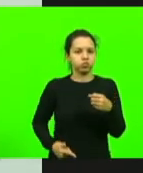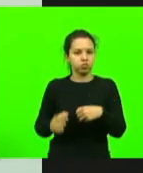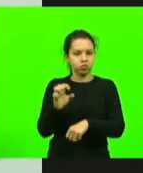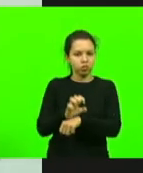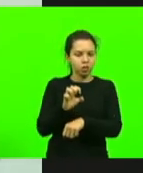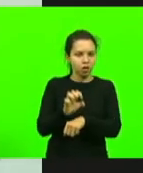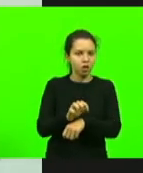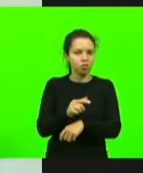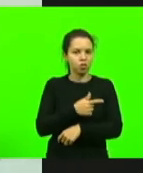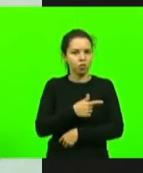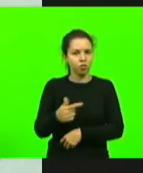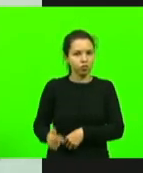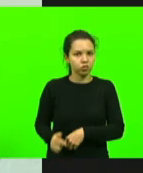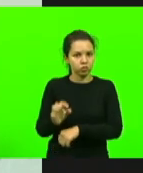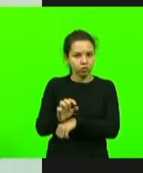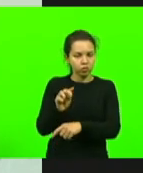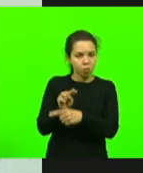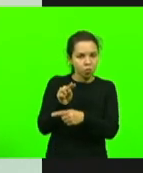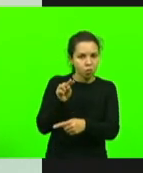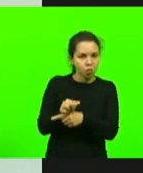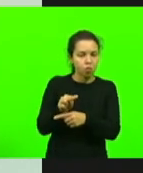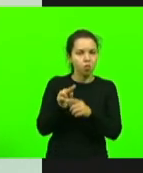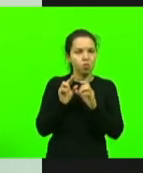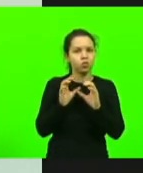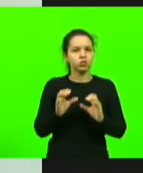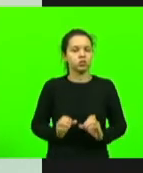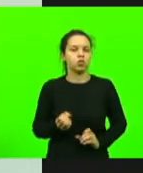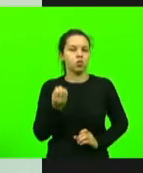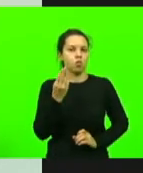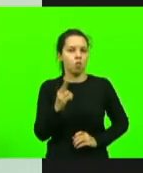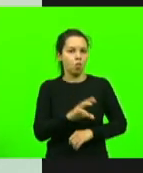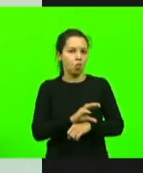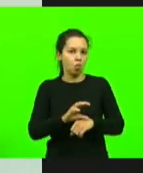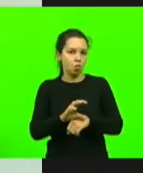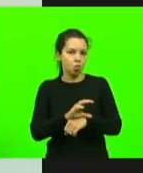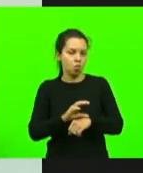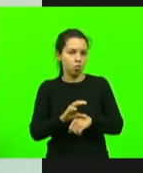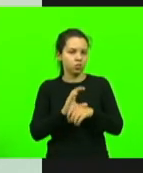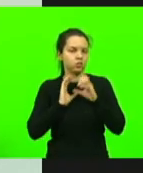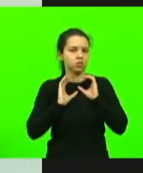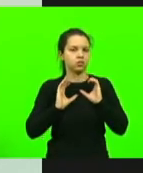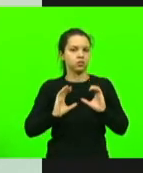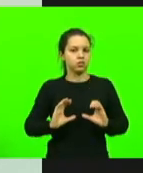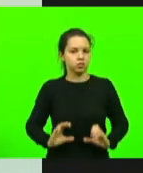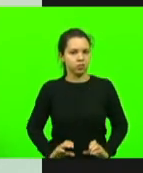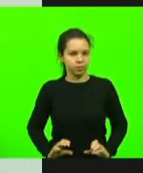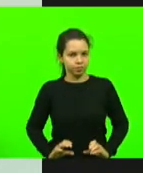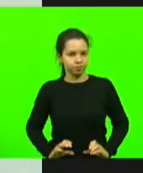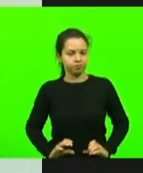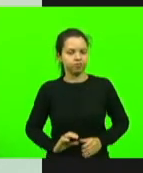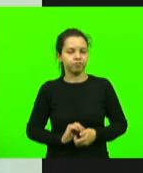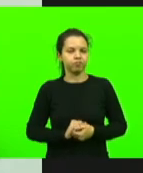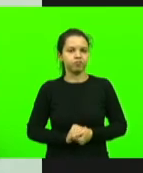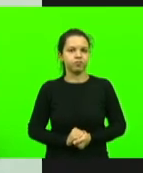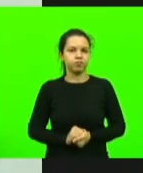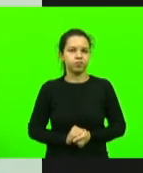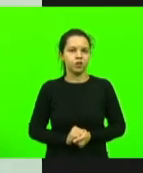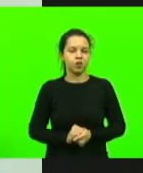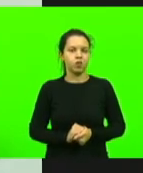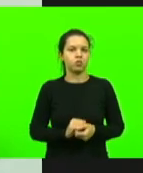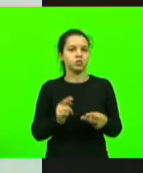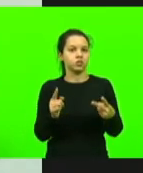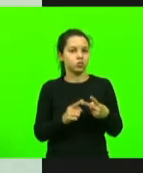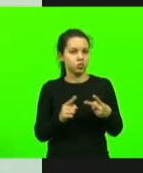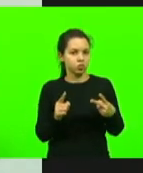protetor da es a cidadã toda a constituição Cidadã Esse é o segundo